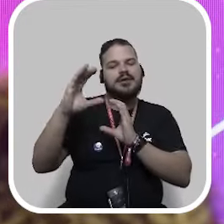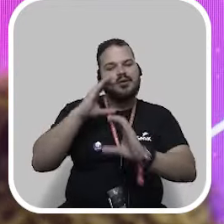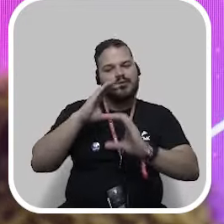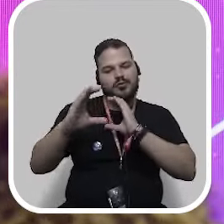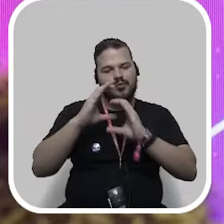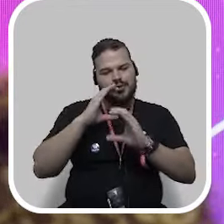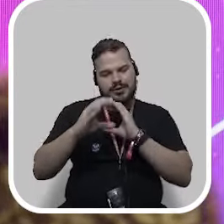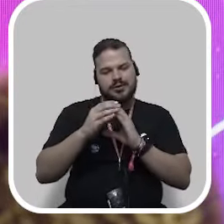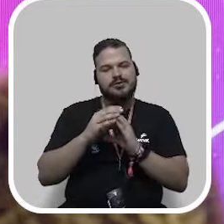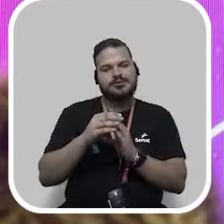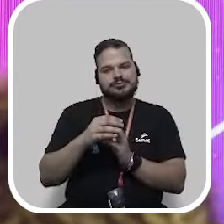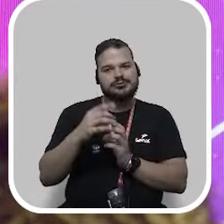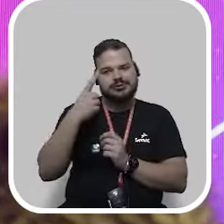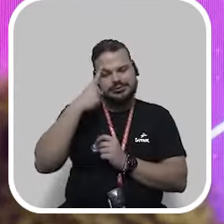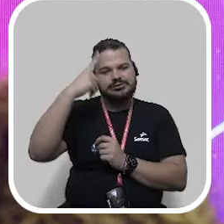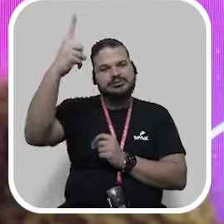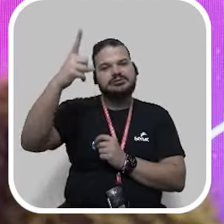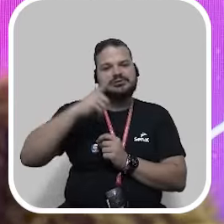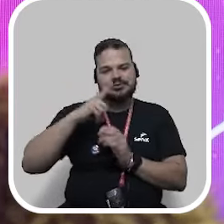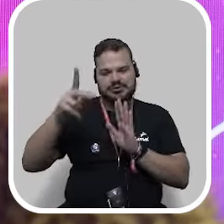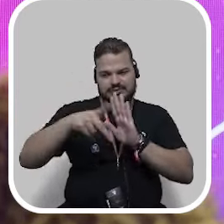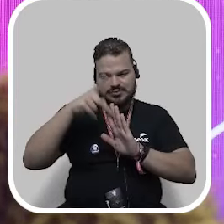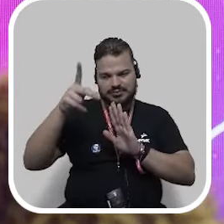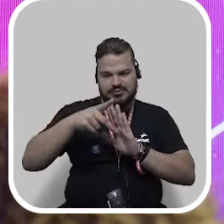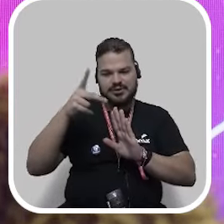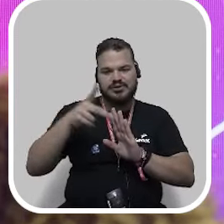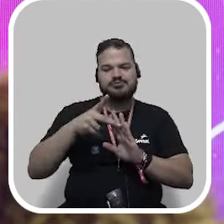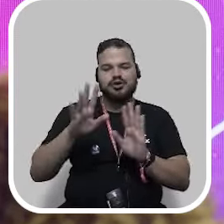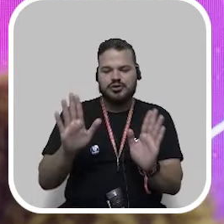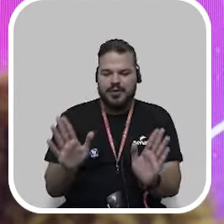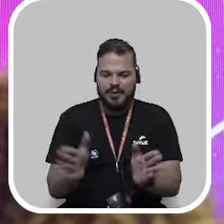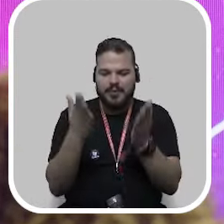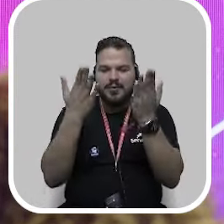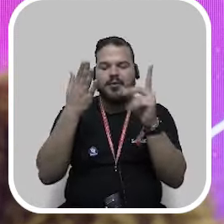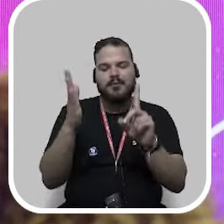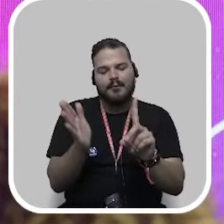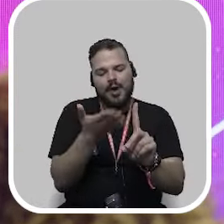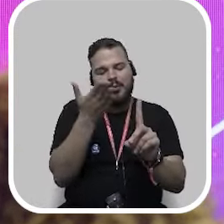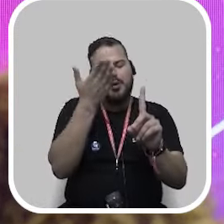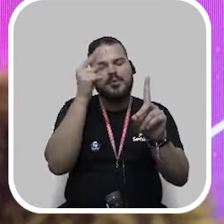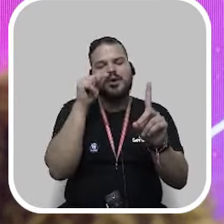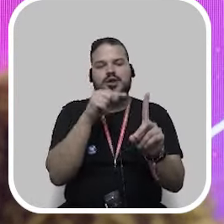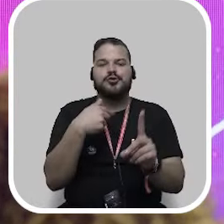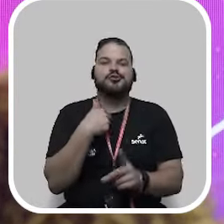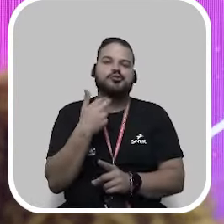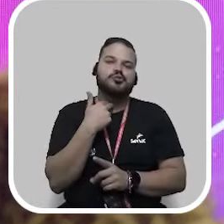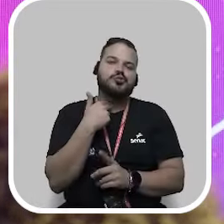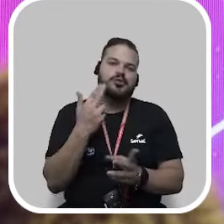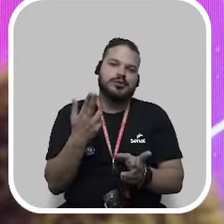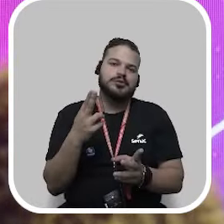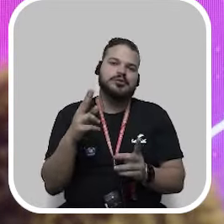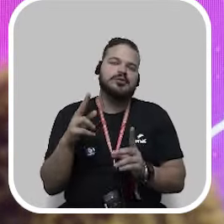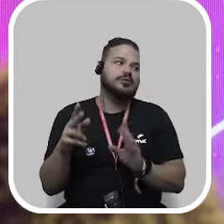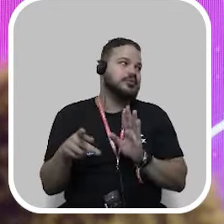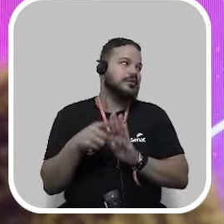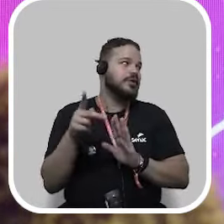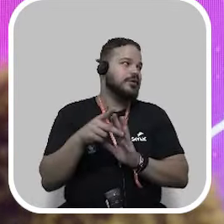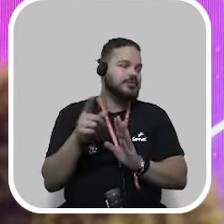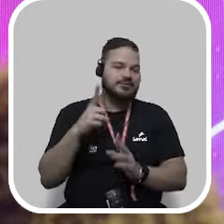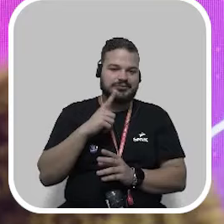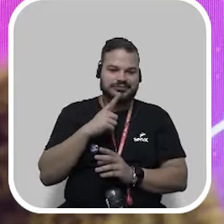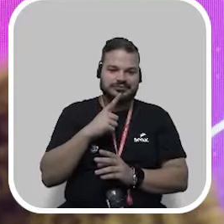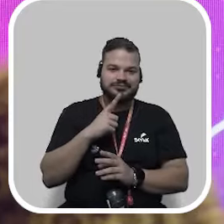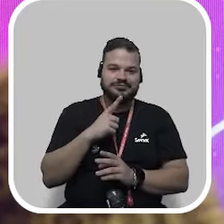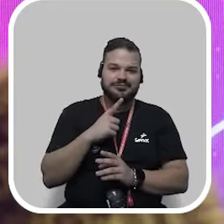baita ideia se existir projetos que a gente possa fomentar isso eu não posso fazer esse projeto porque eu estou com